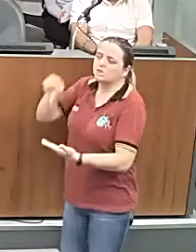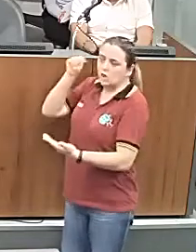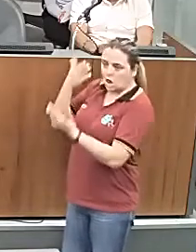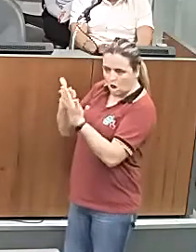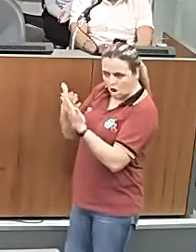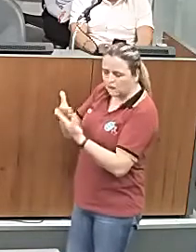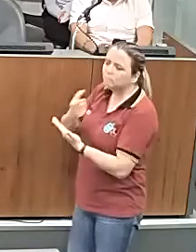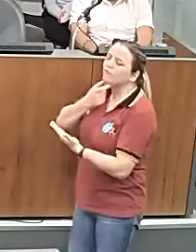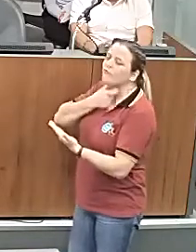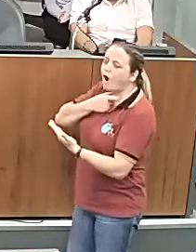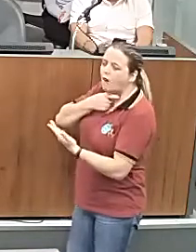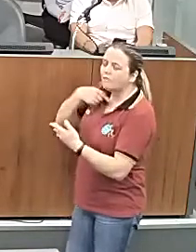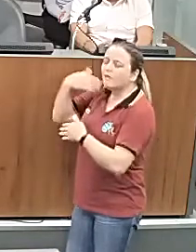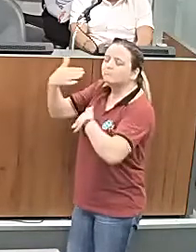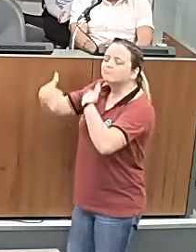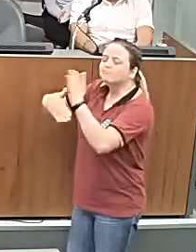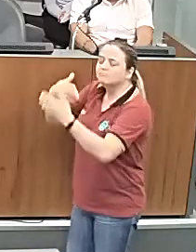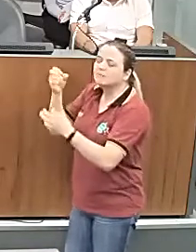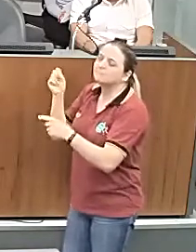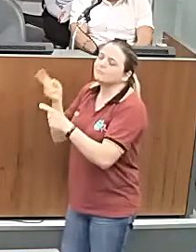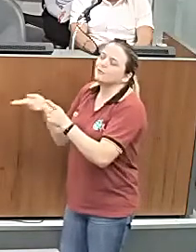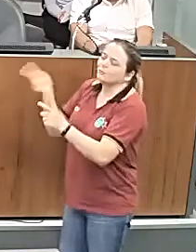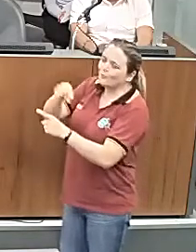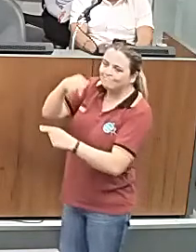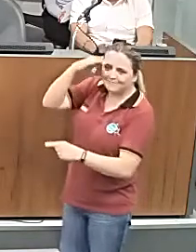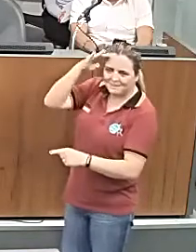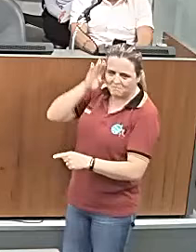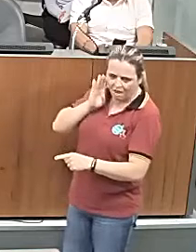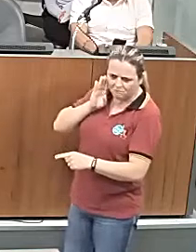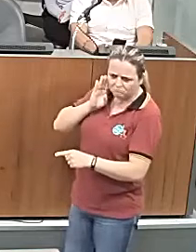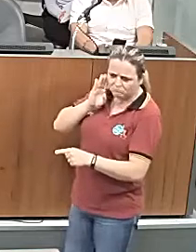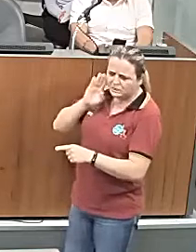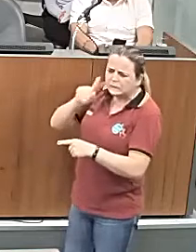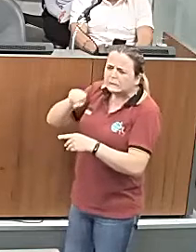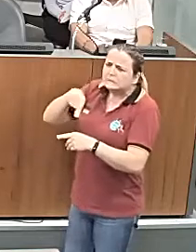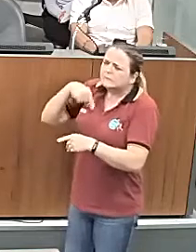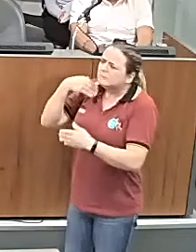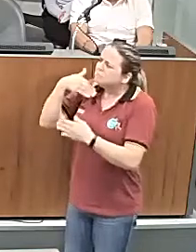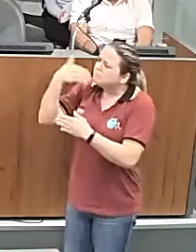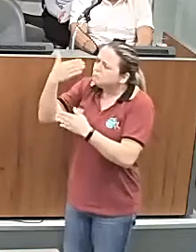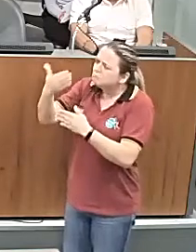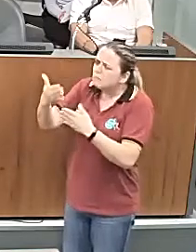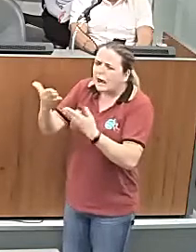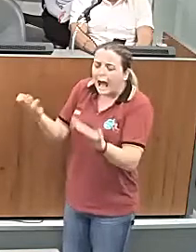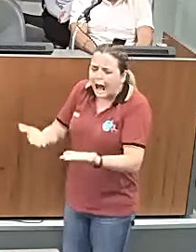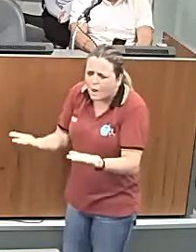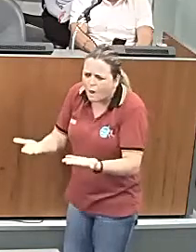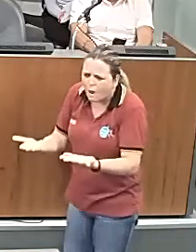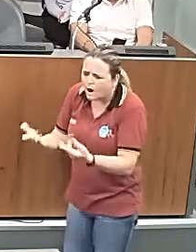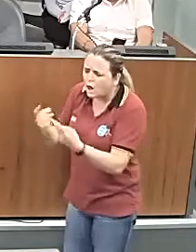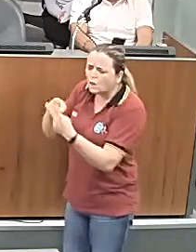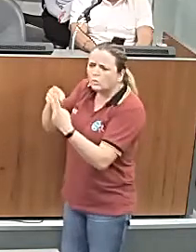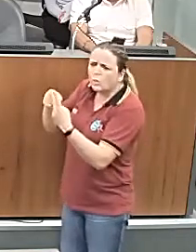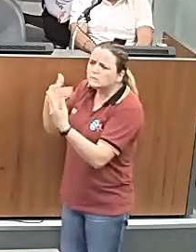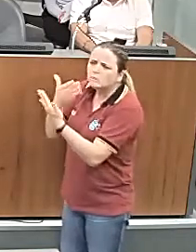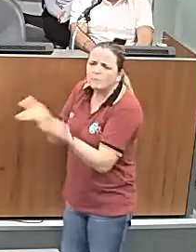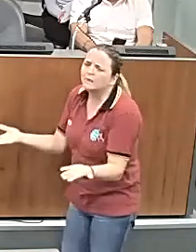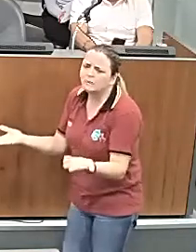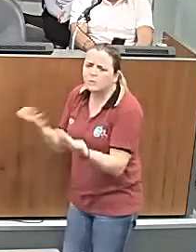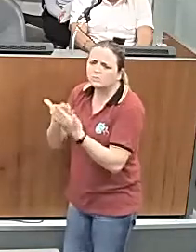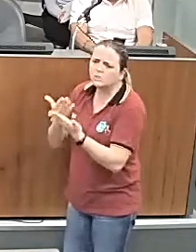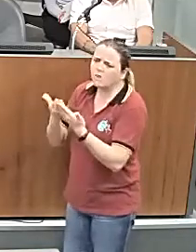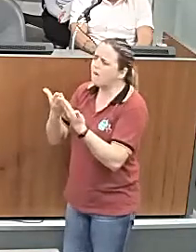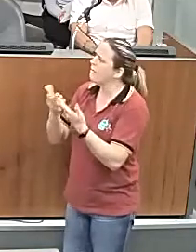número grande. Minha família optou por mudar para Belo Horizonte. Eu estudei na Clínica Escola Fono, depois no Instituto Santo